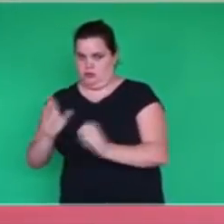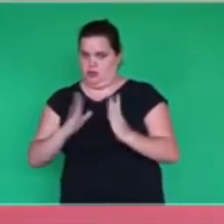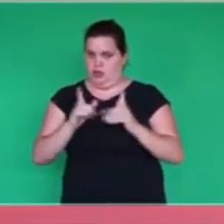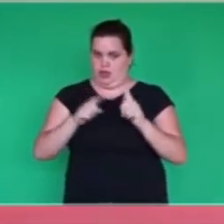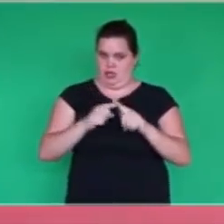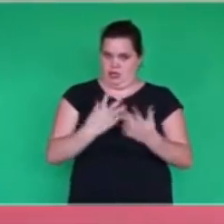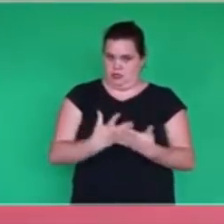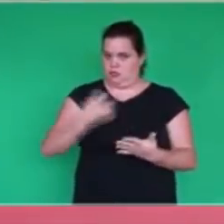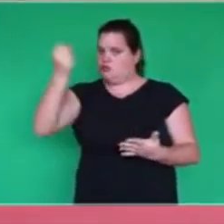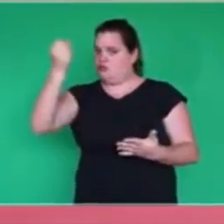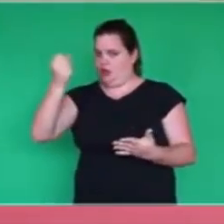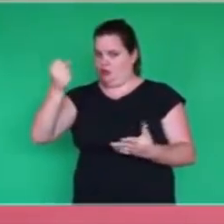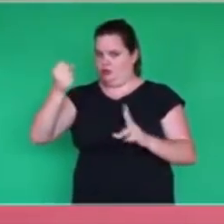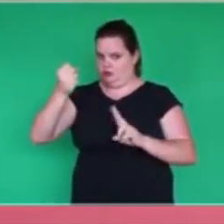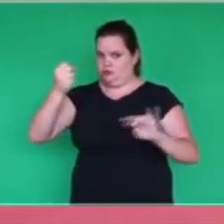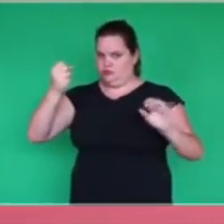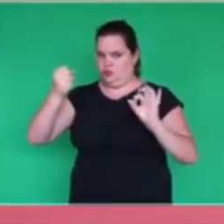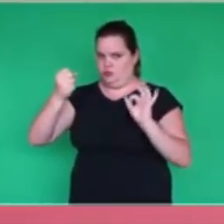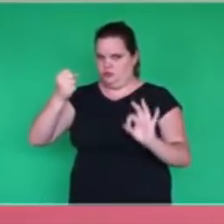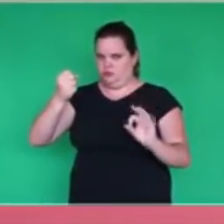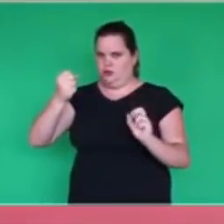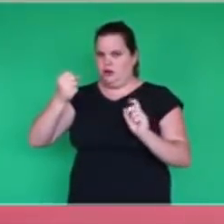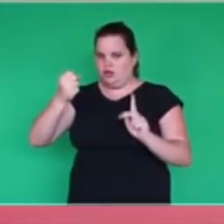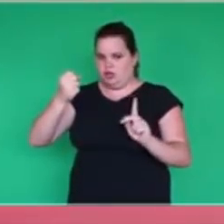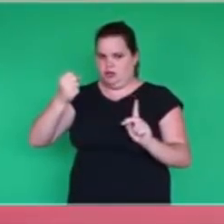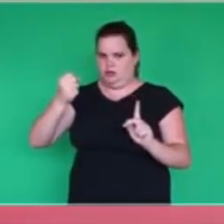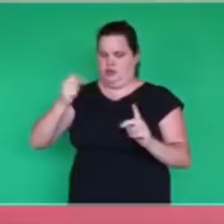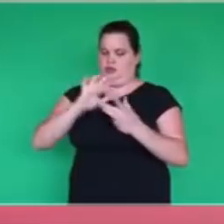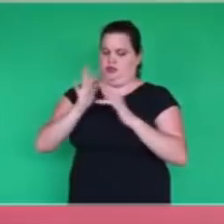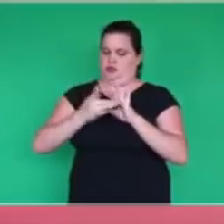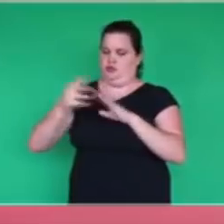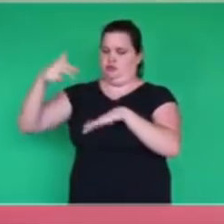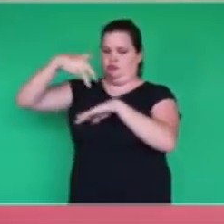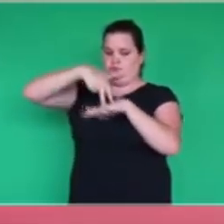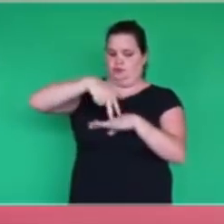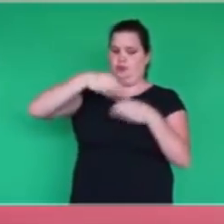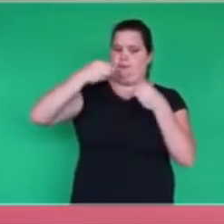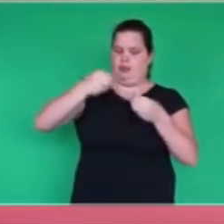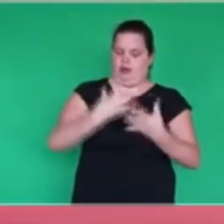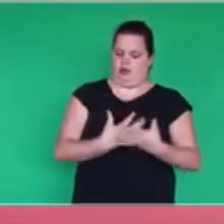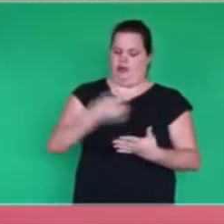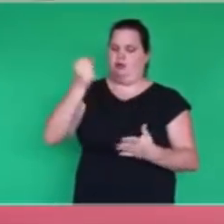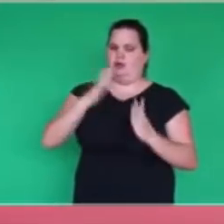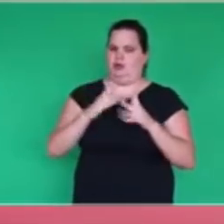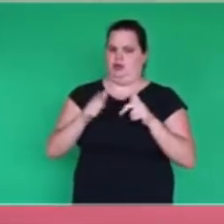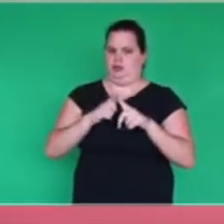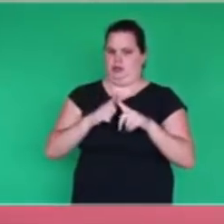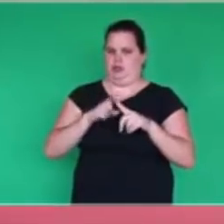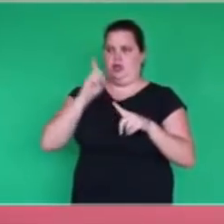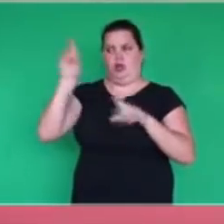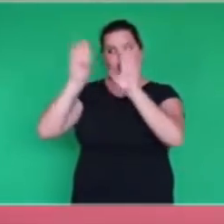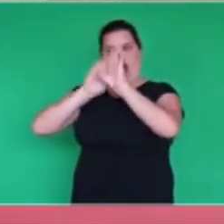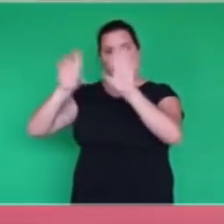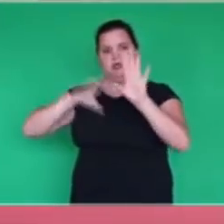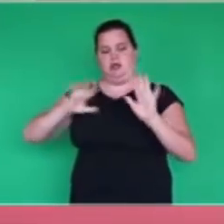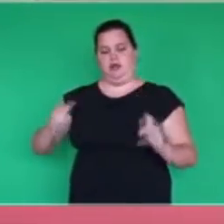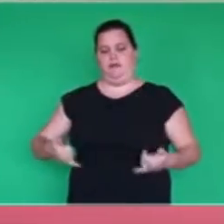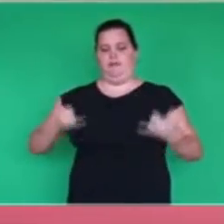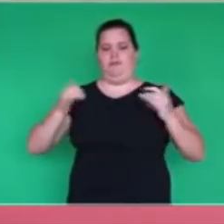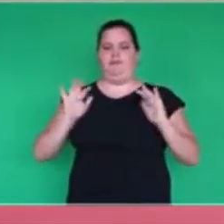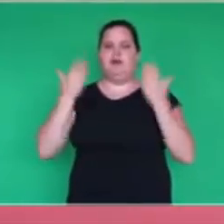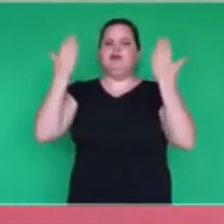a igreja. Então Jesus virá para os santos. Haverá as bodas do